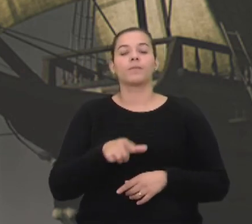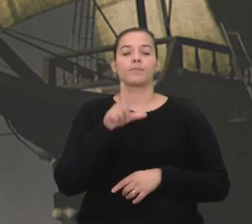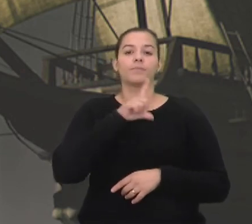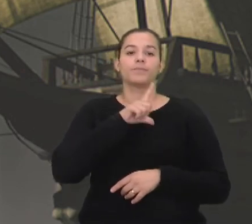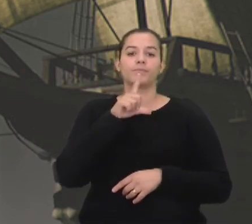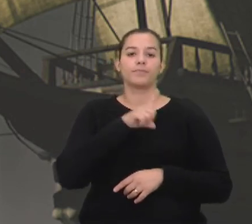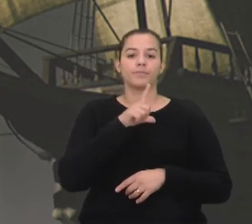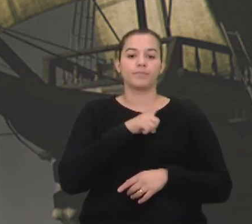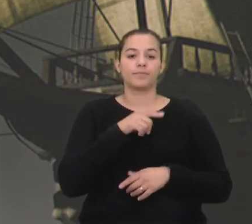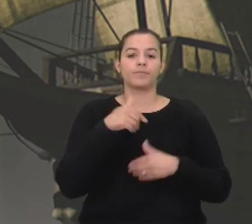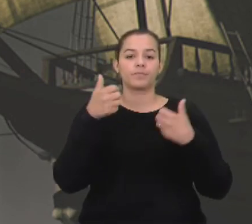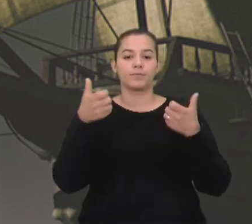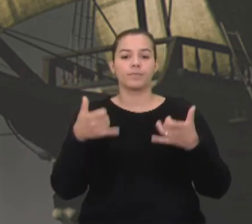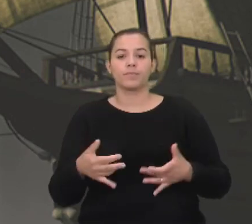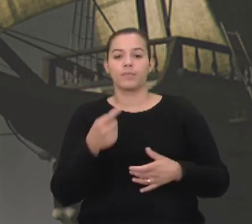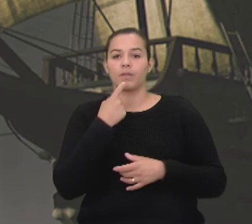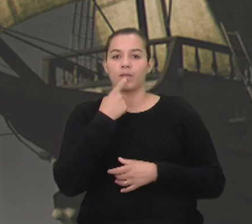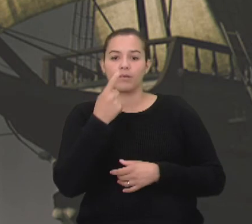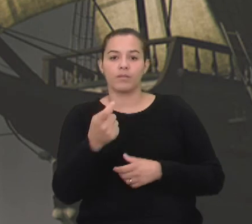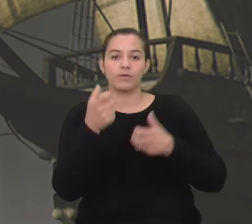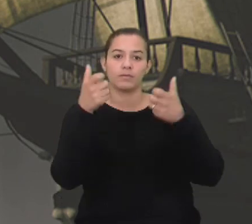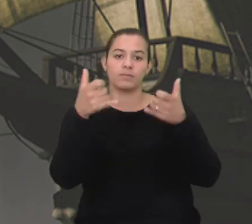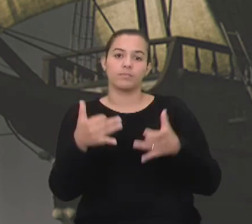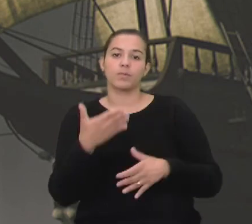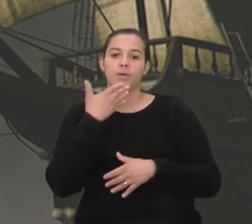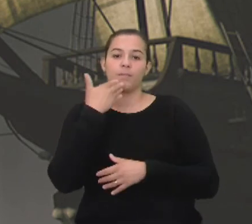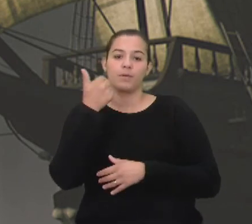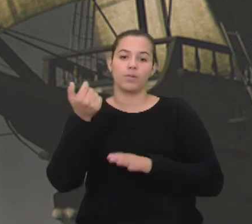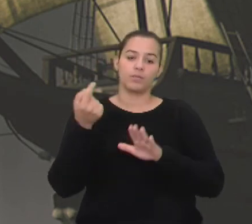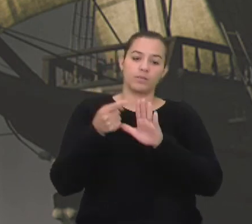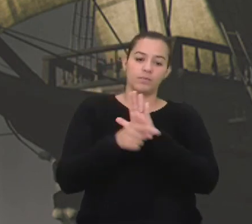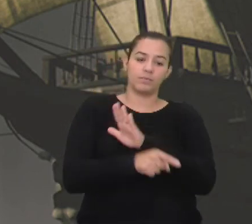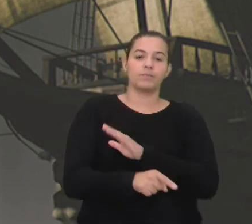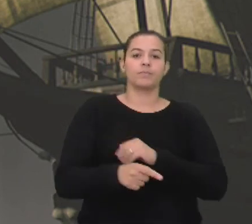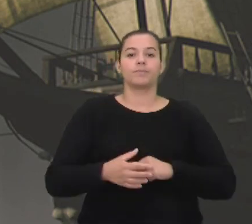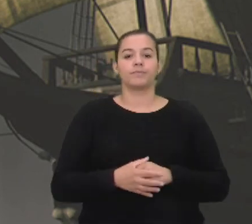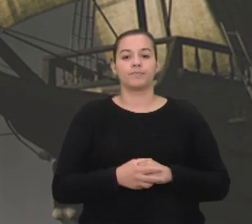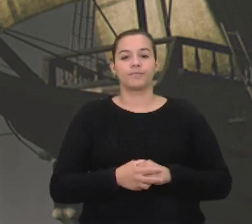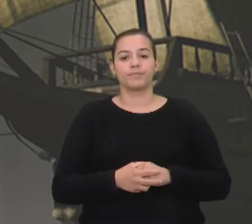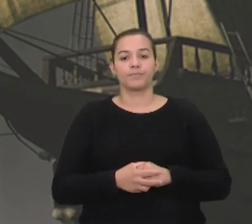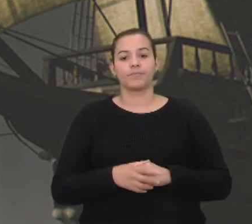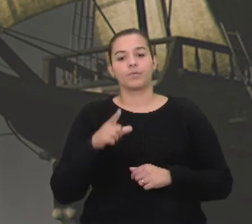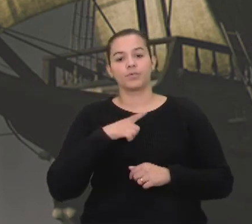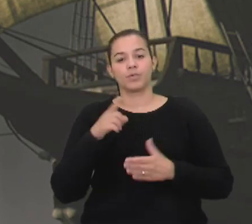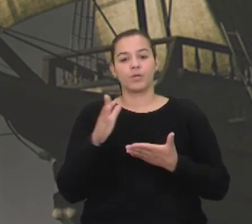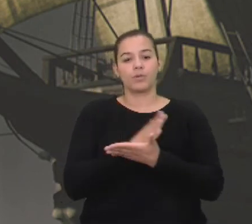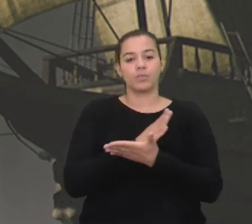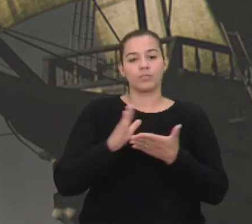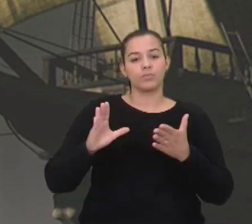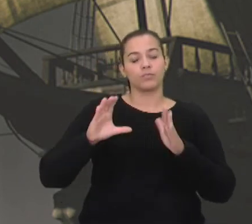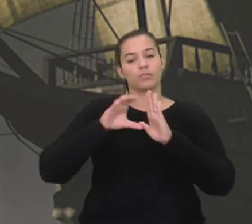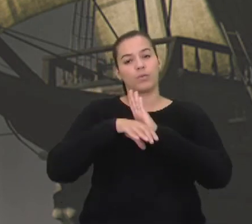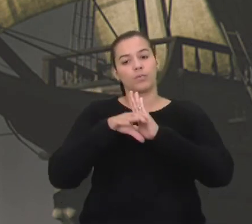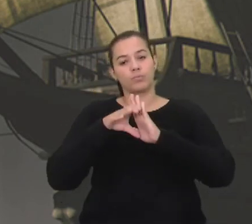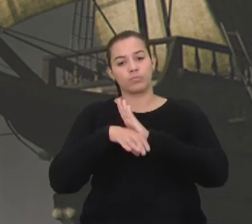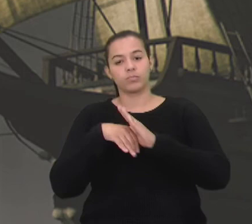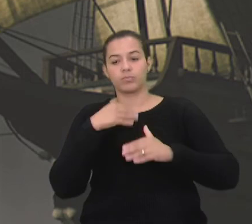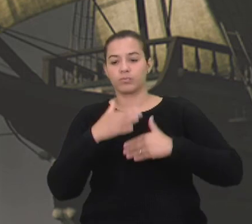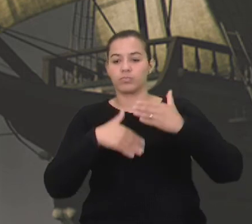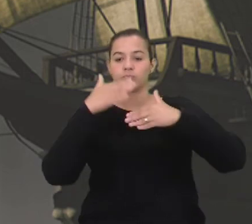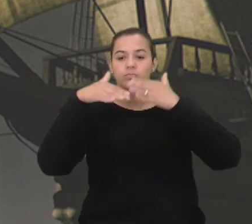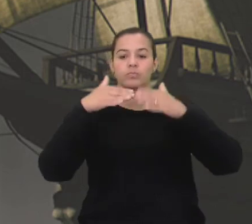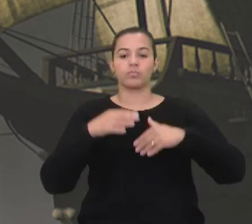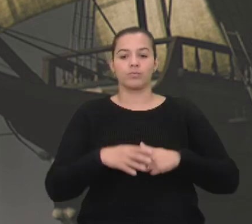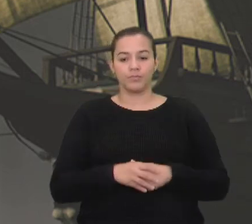vai falar e começar a explicar melhor e se aprofundar mais nesses conceitos de colonialidade e